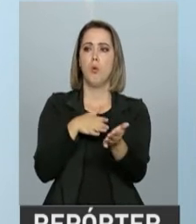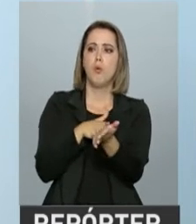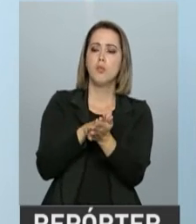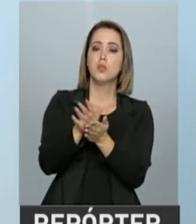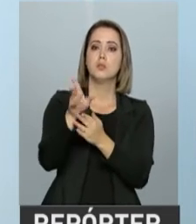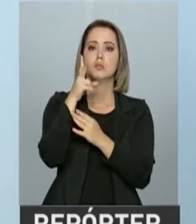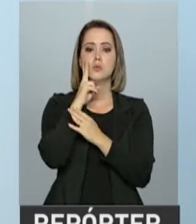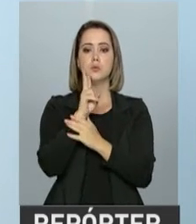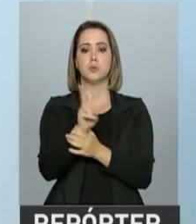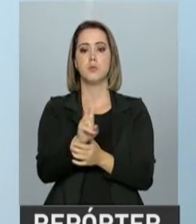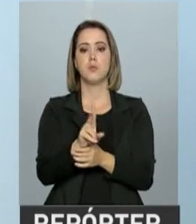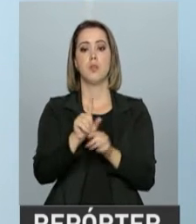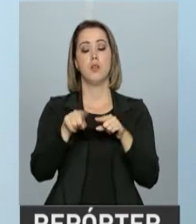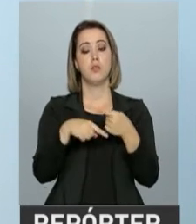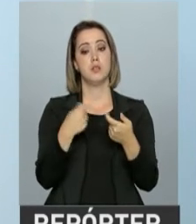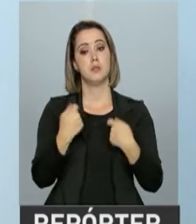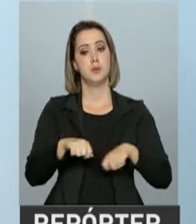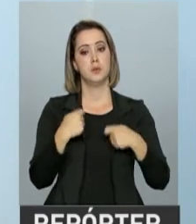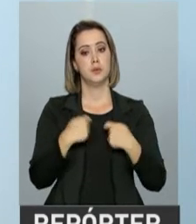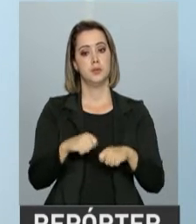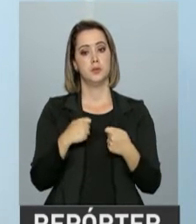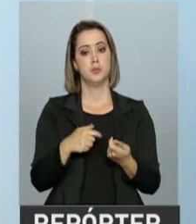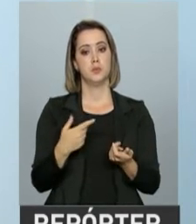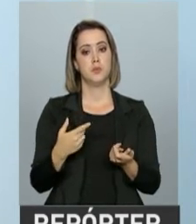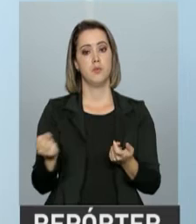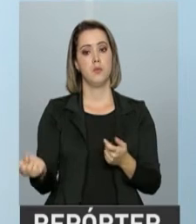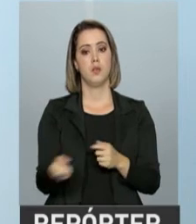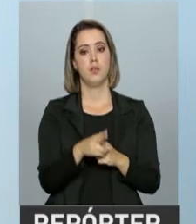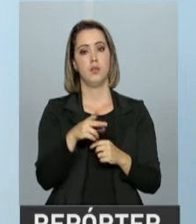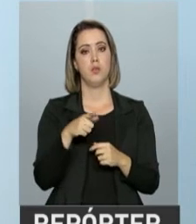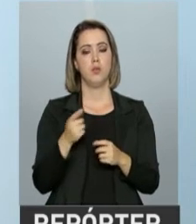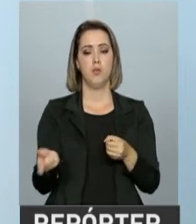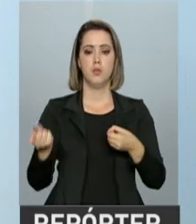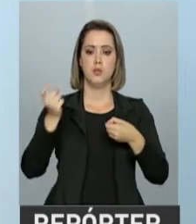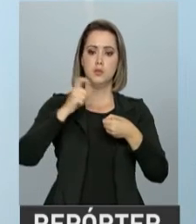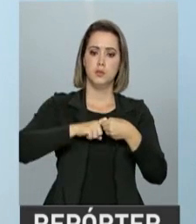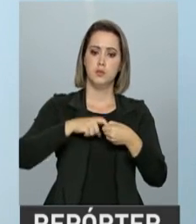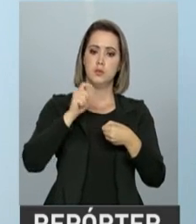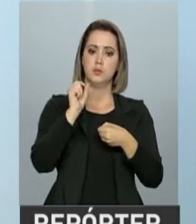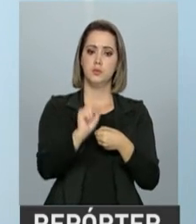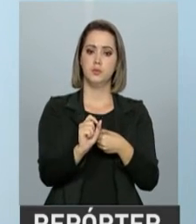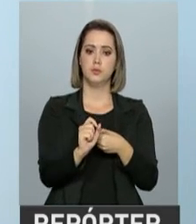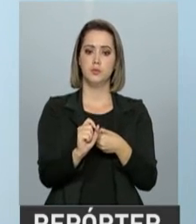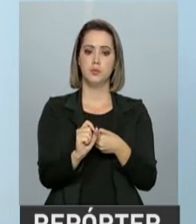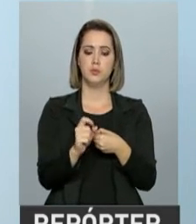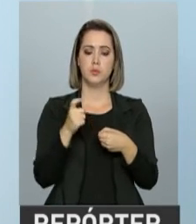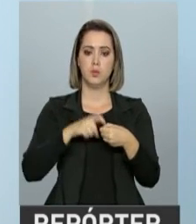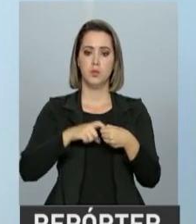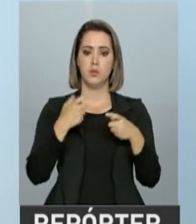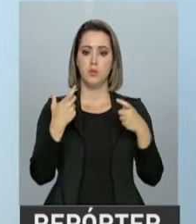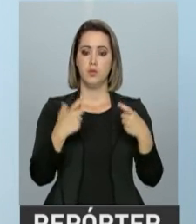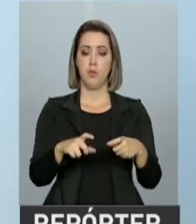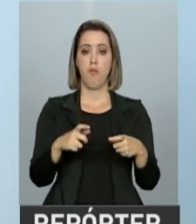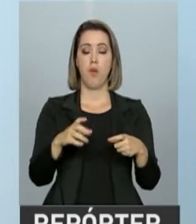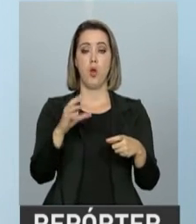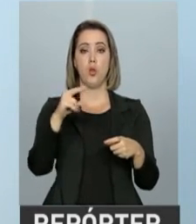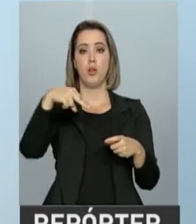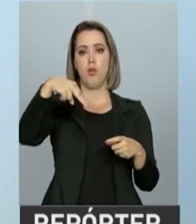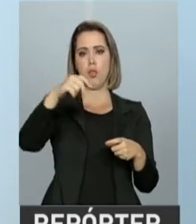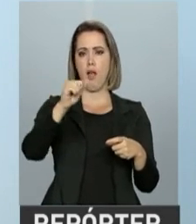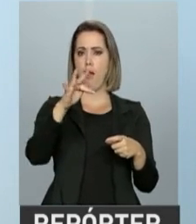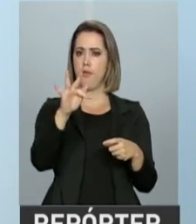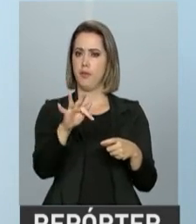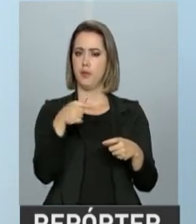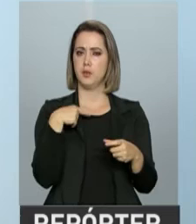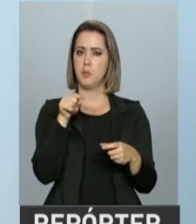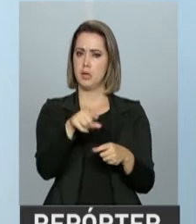fazer o acompanhamento. Havendo necessidade de retificadora, retorne ao núcleo, ao NAF, para